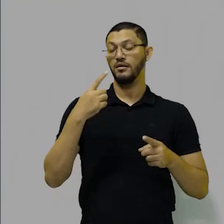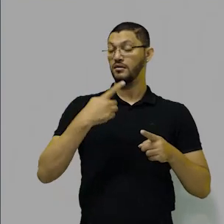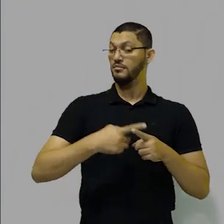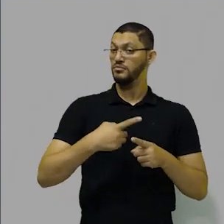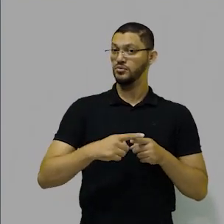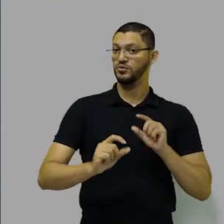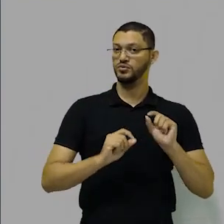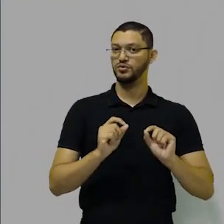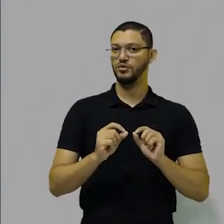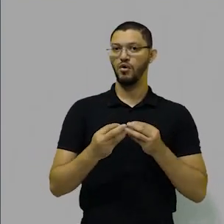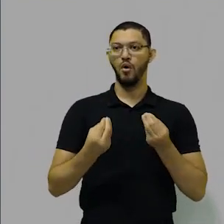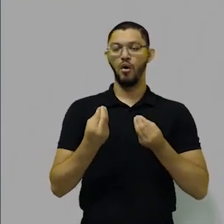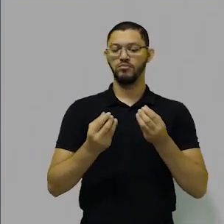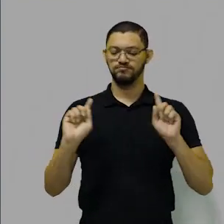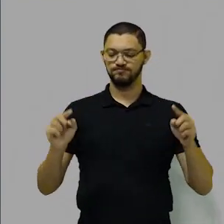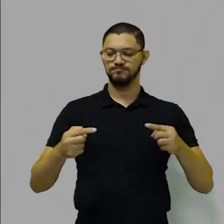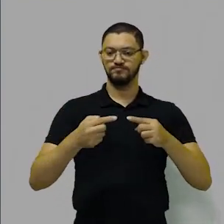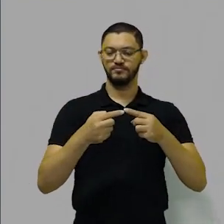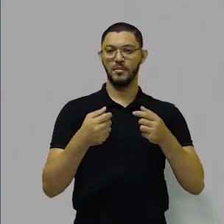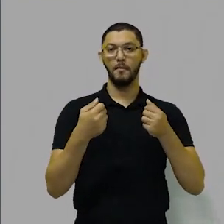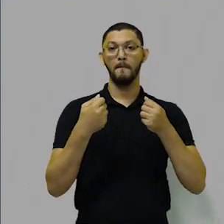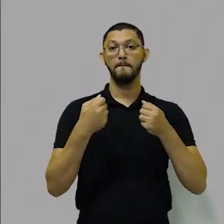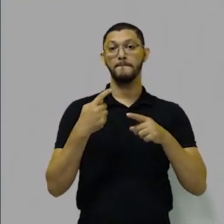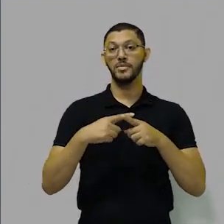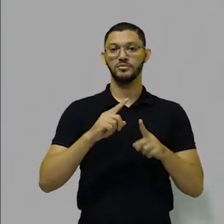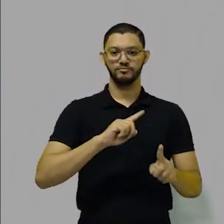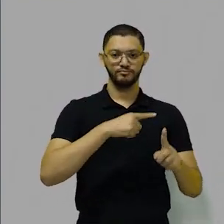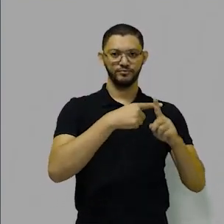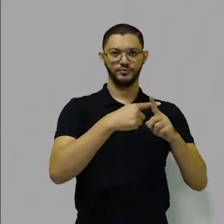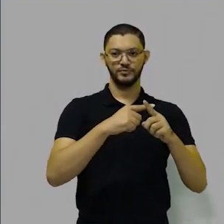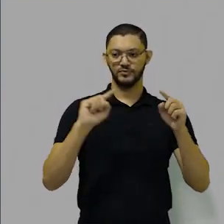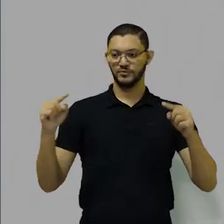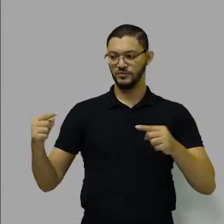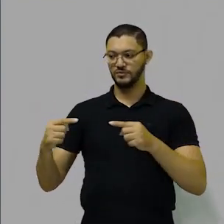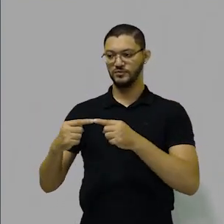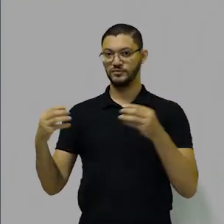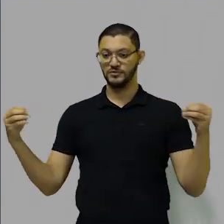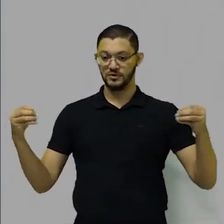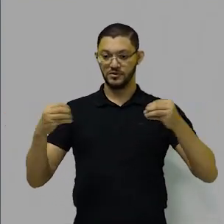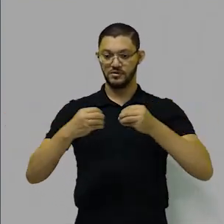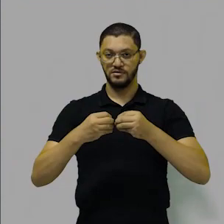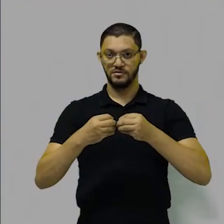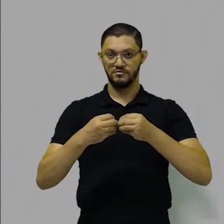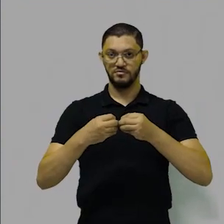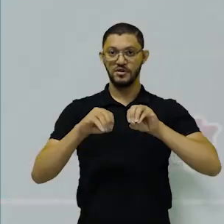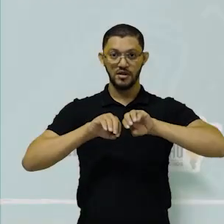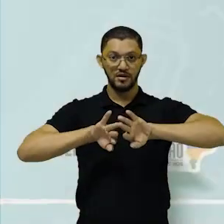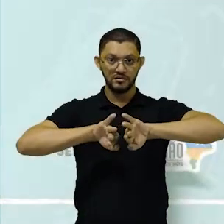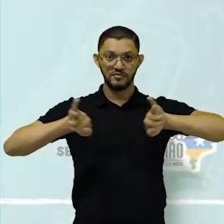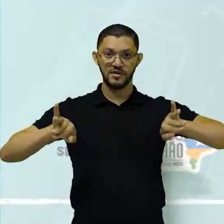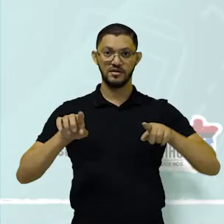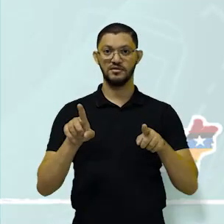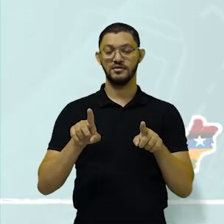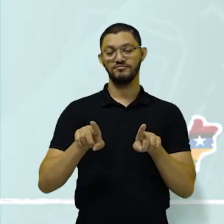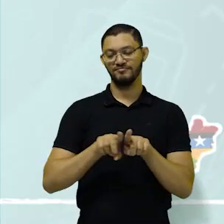porquê deles se ligarem. Porque positivo atrai negativo e vice-versa. O metal, ele